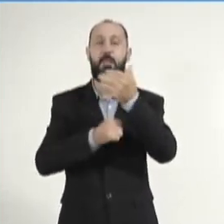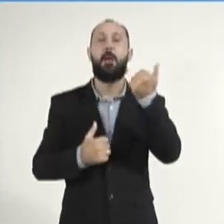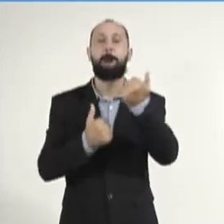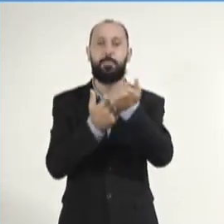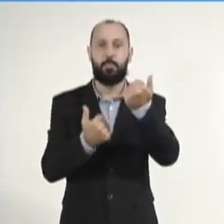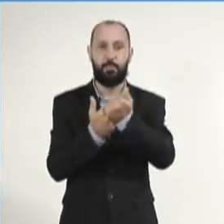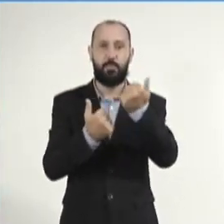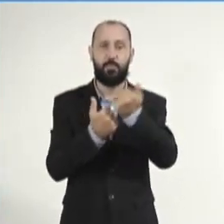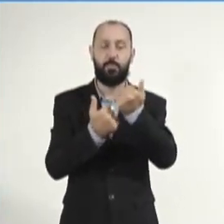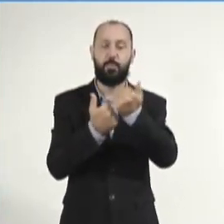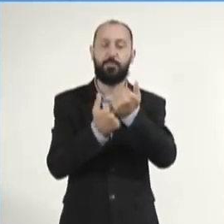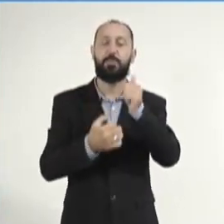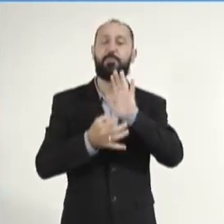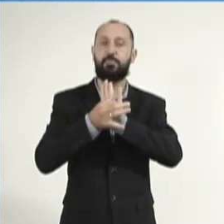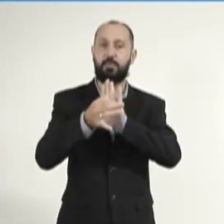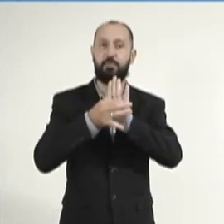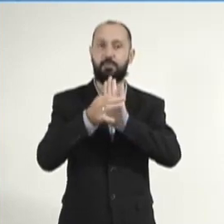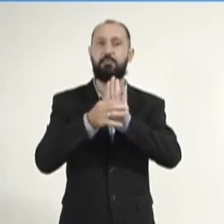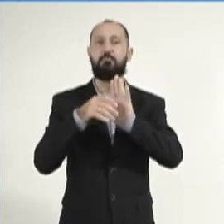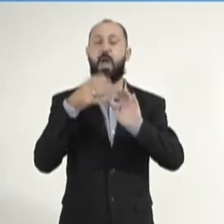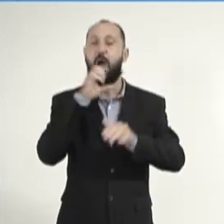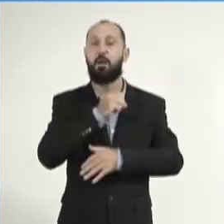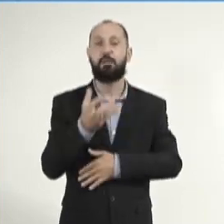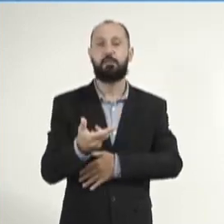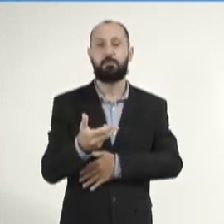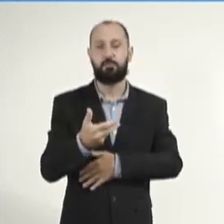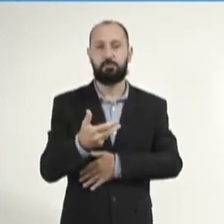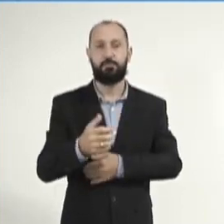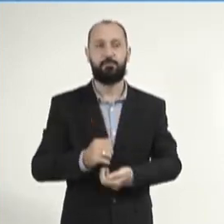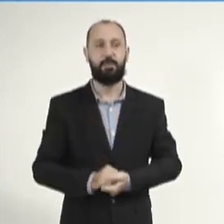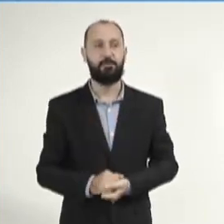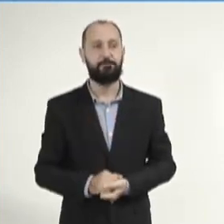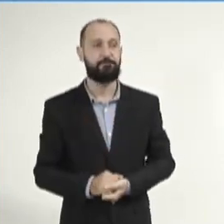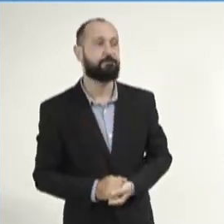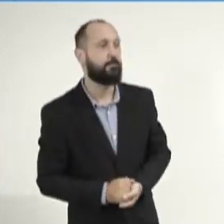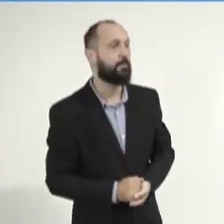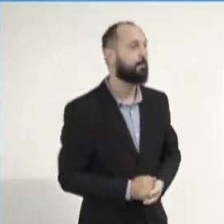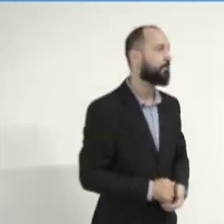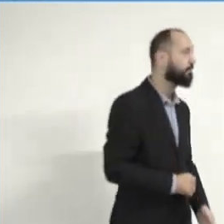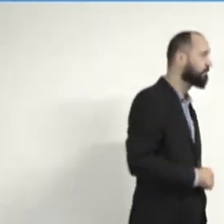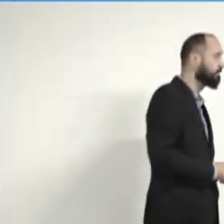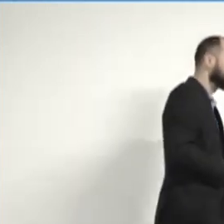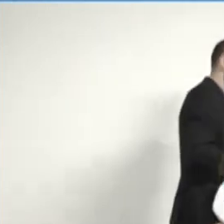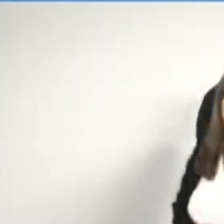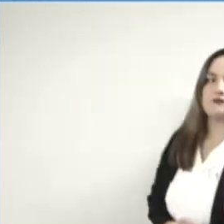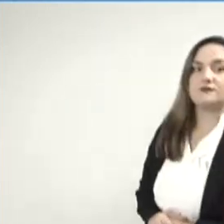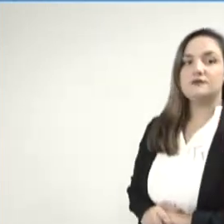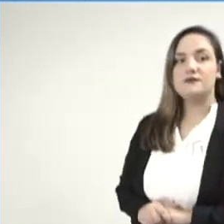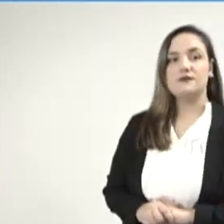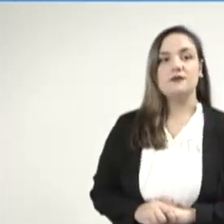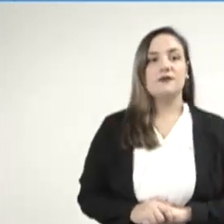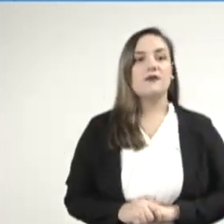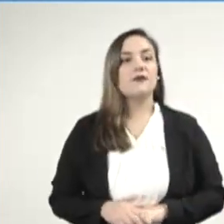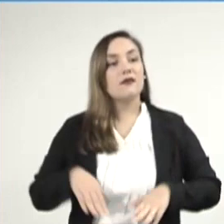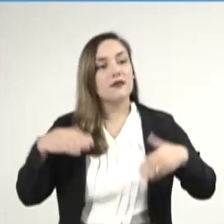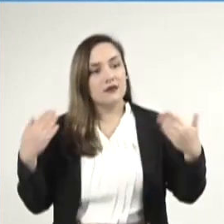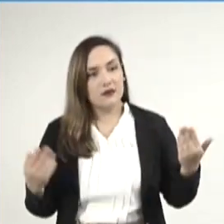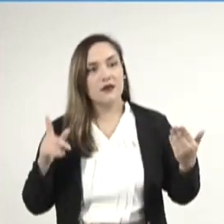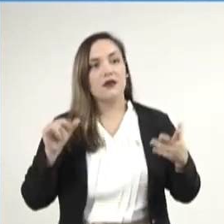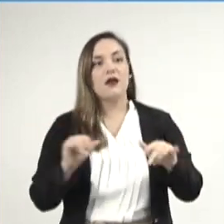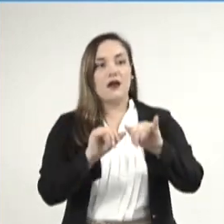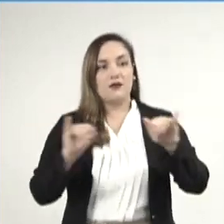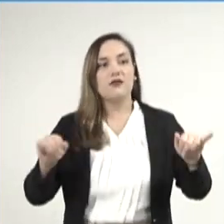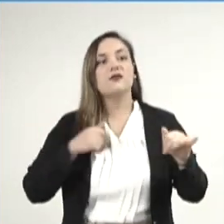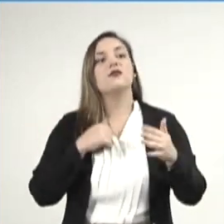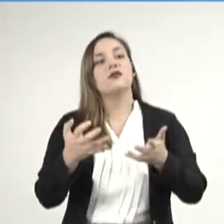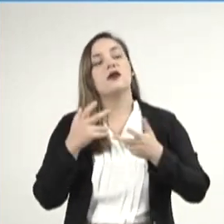apoio para essa proposta tramitar com celeridade, né? Mas era essa comunicação que eu